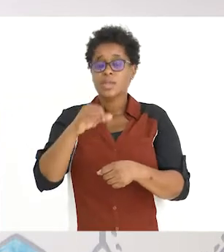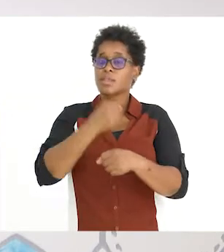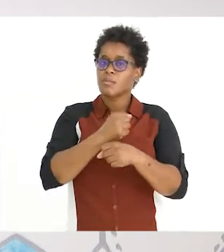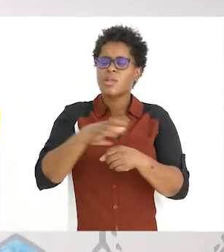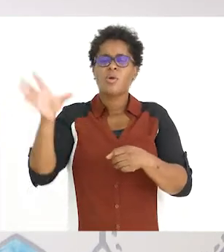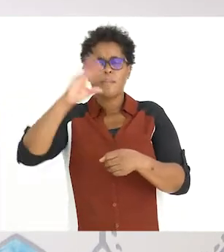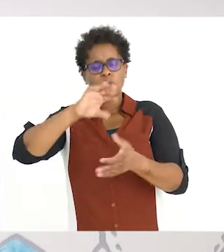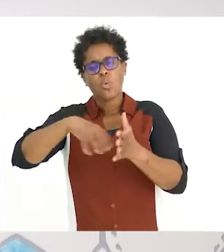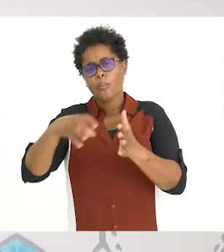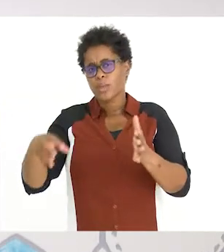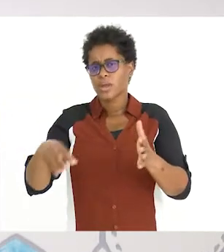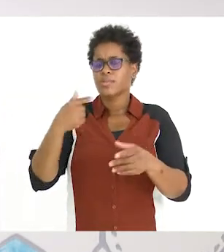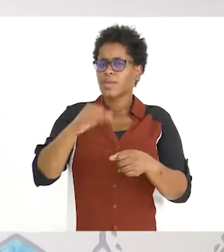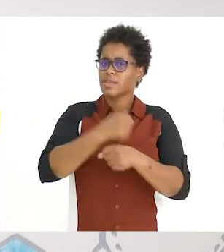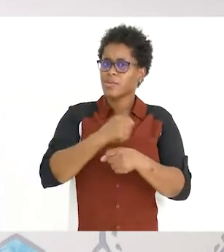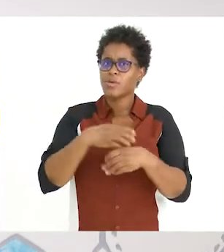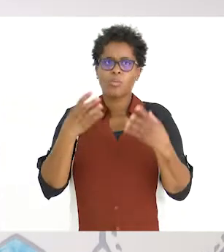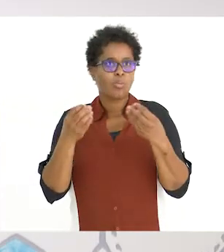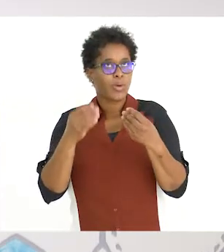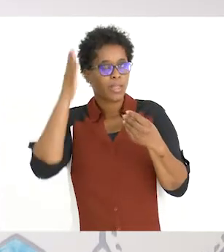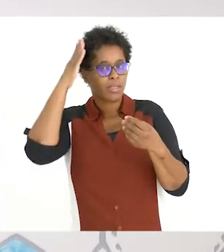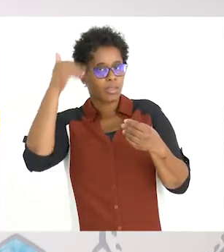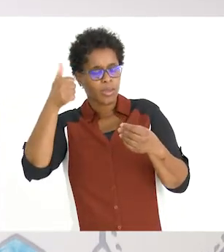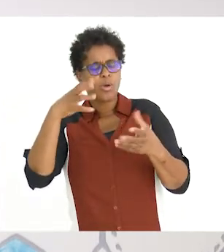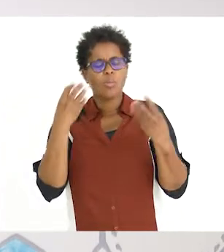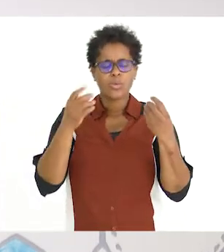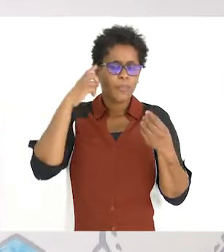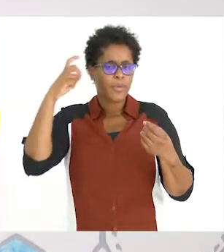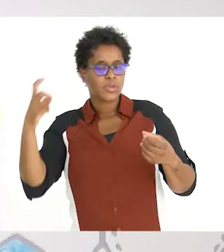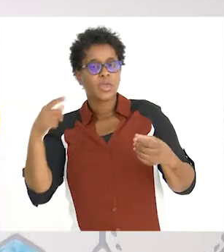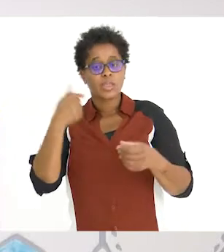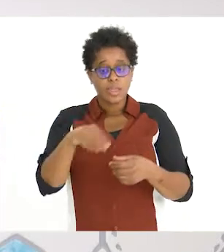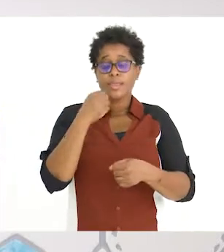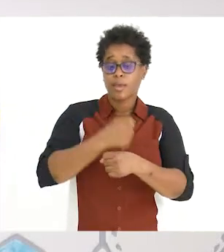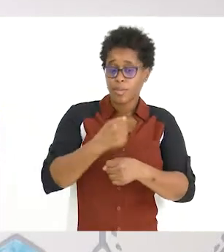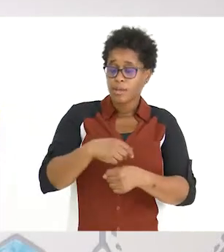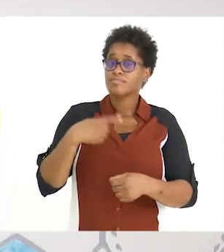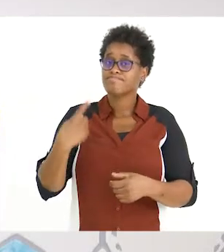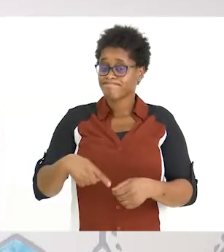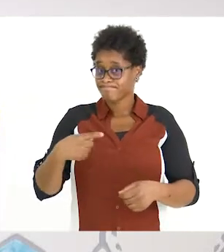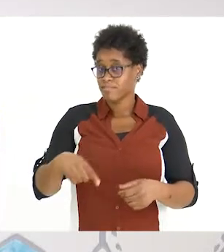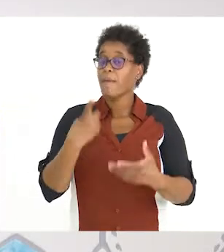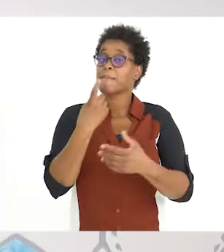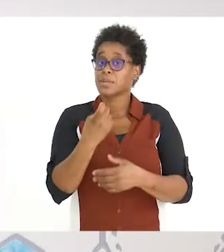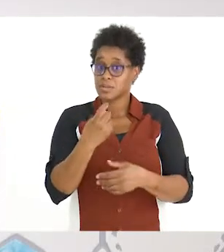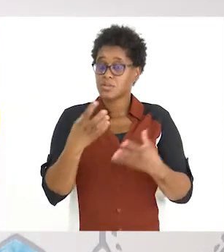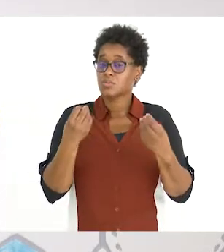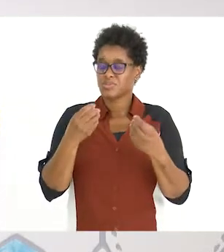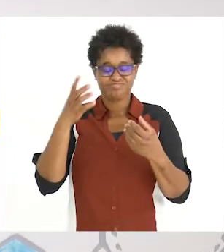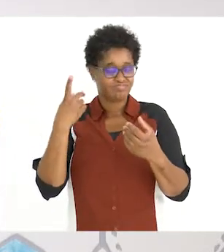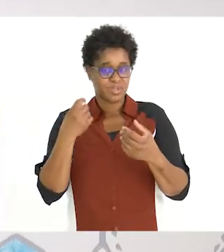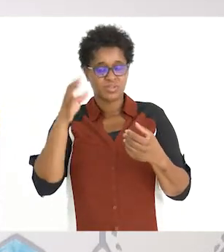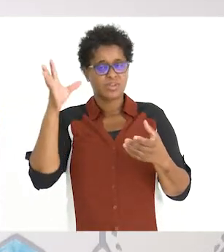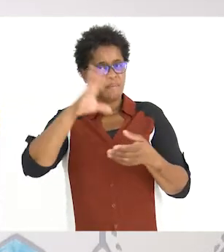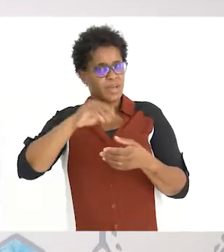muita reflexão, muita inteligência. Existem outros trabalhos que não é preciso muita inteligência, exige